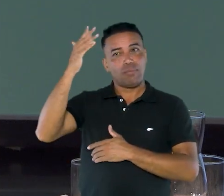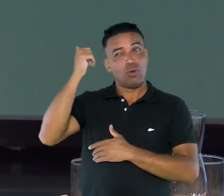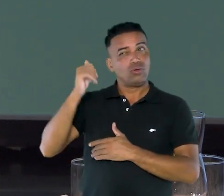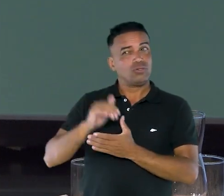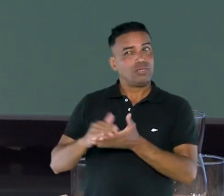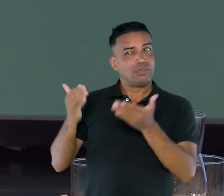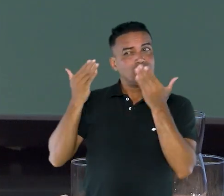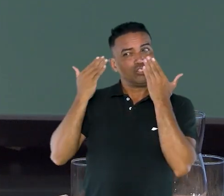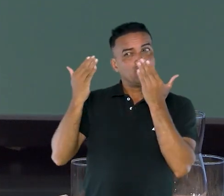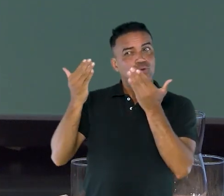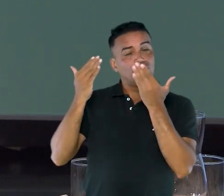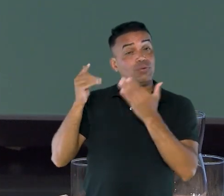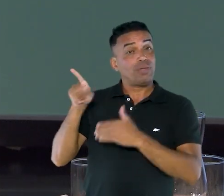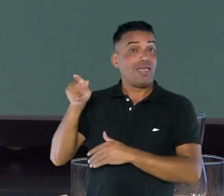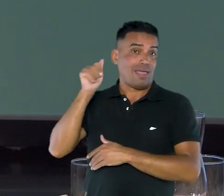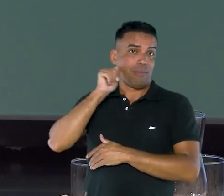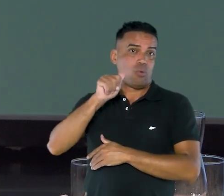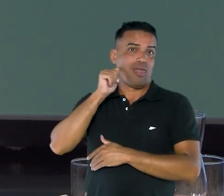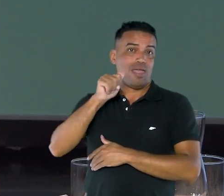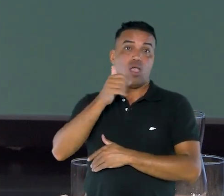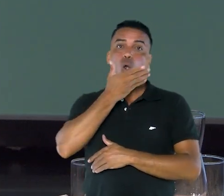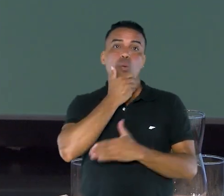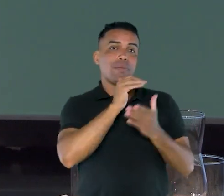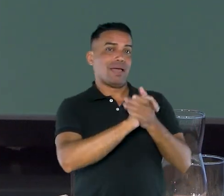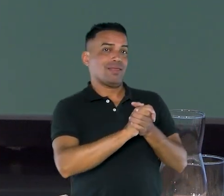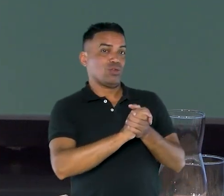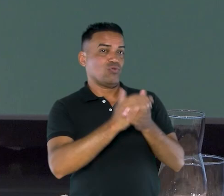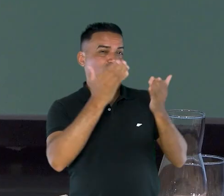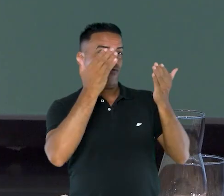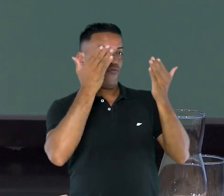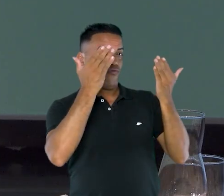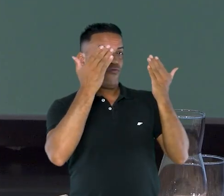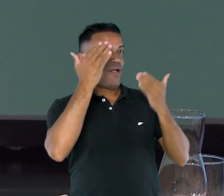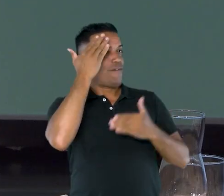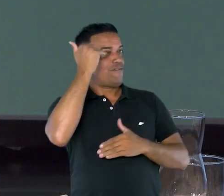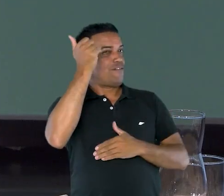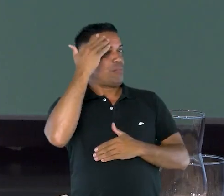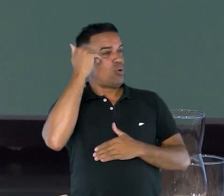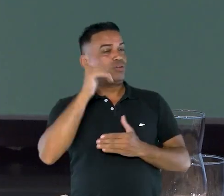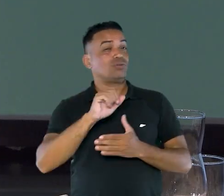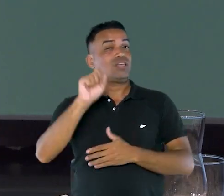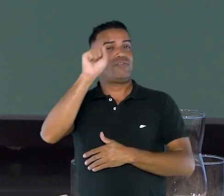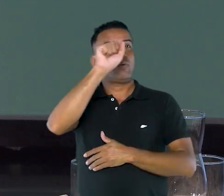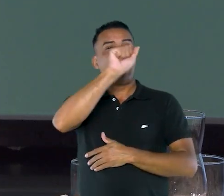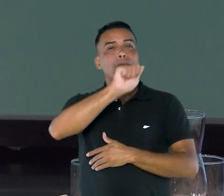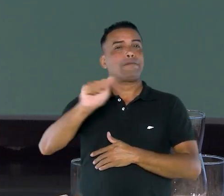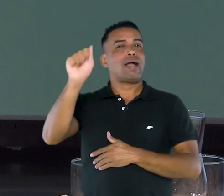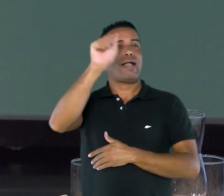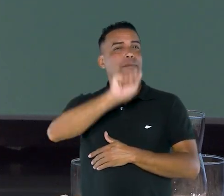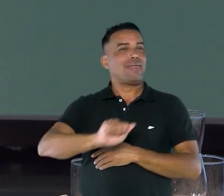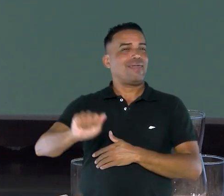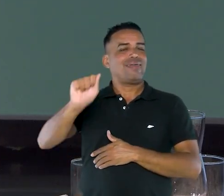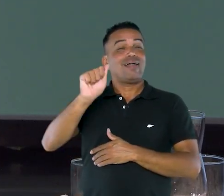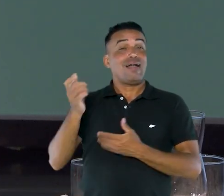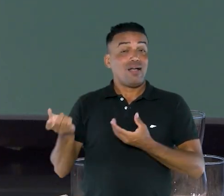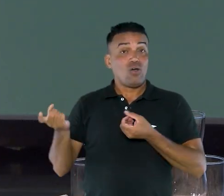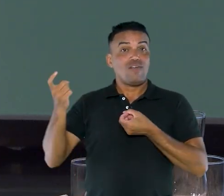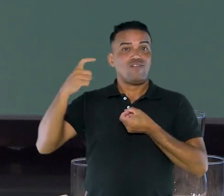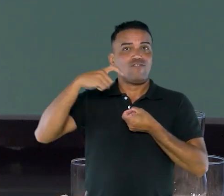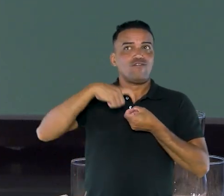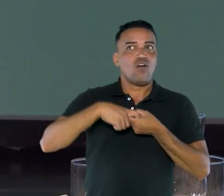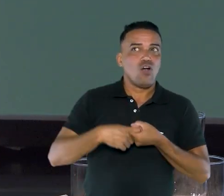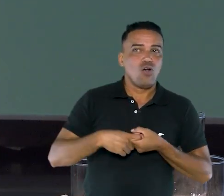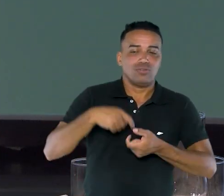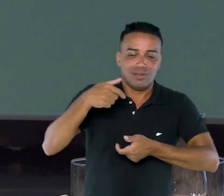sempre desconfio, porque também era mulher. Então, também houve um apagamento e agora a gente está fazendo